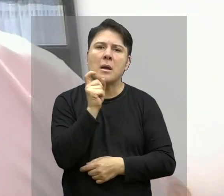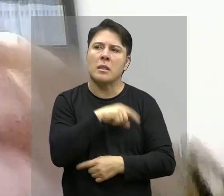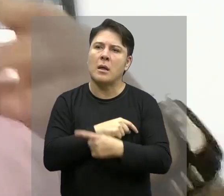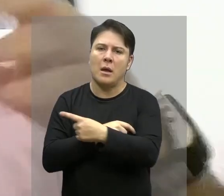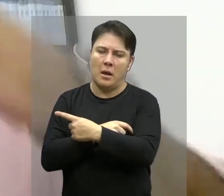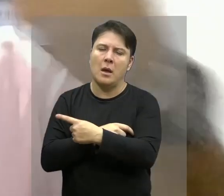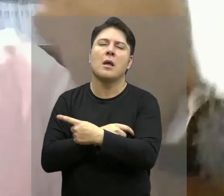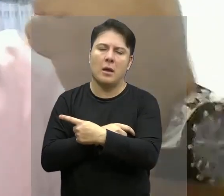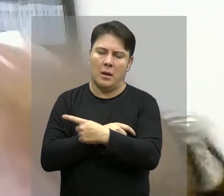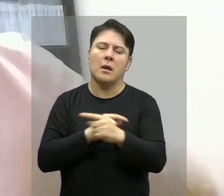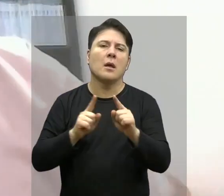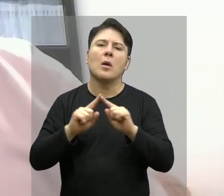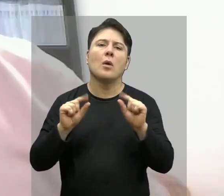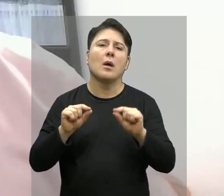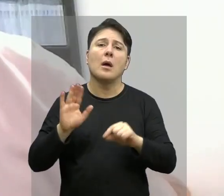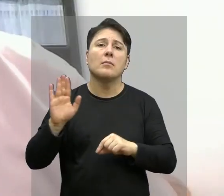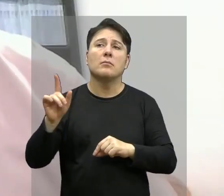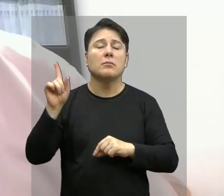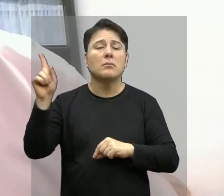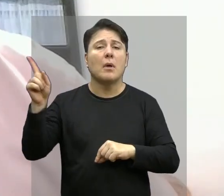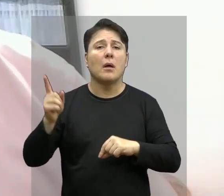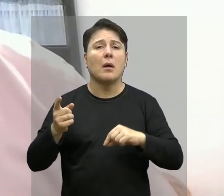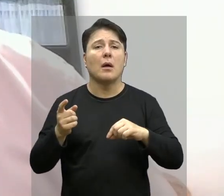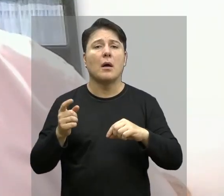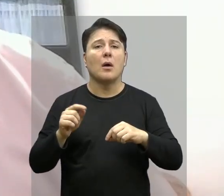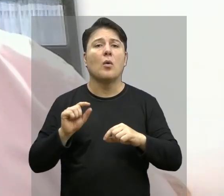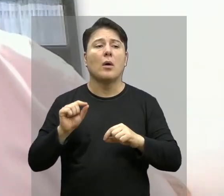Enfim, só que está parado na Câmara, né,